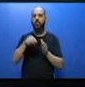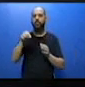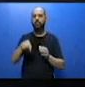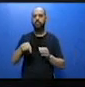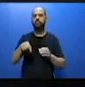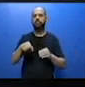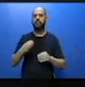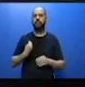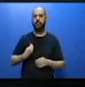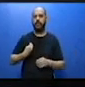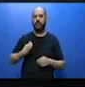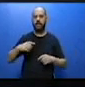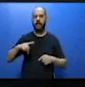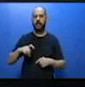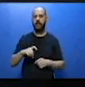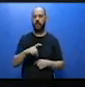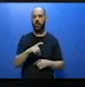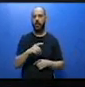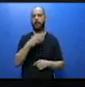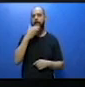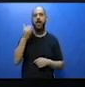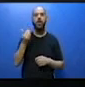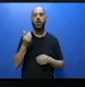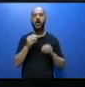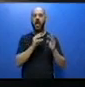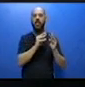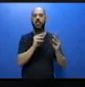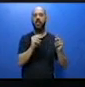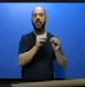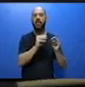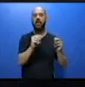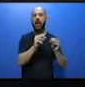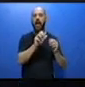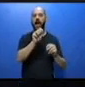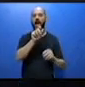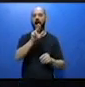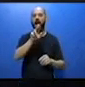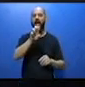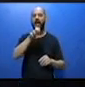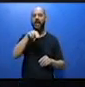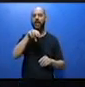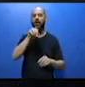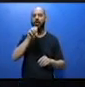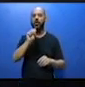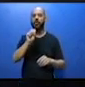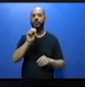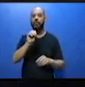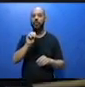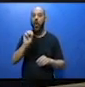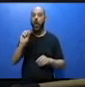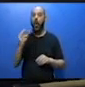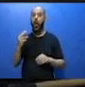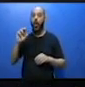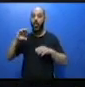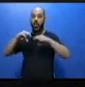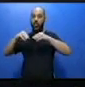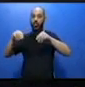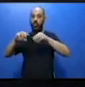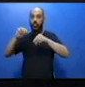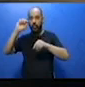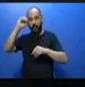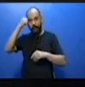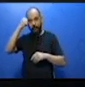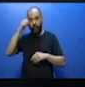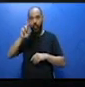sobrevivência das minhocas? Arenoso ou umífero? E por quê? Bom, ficou fácil, nós já falamos muito,